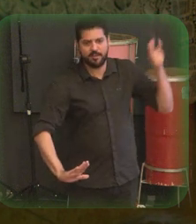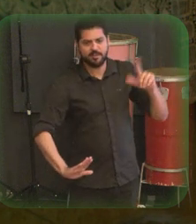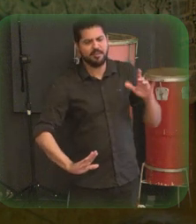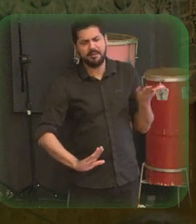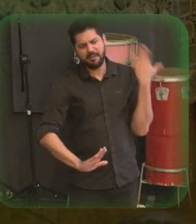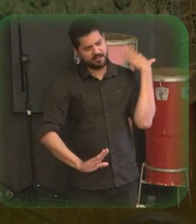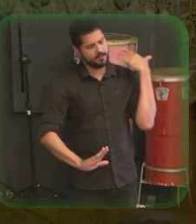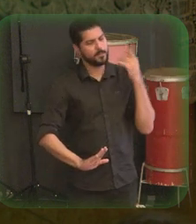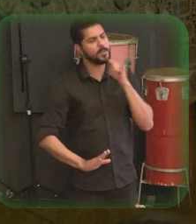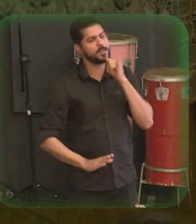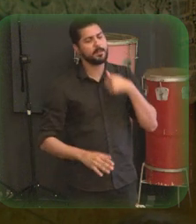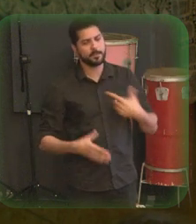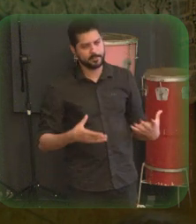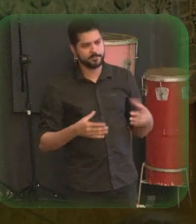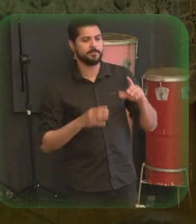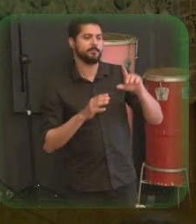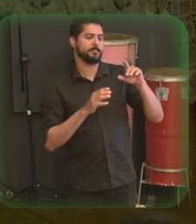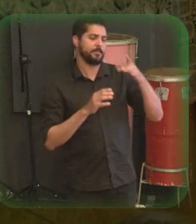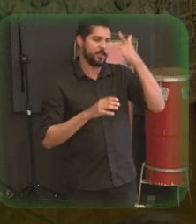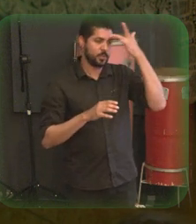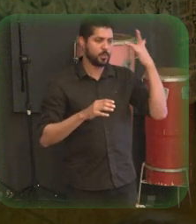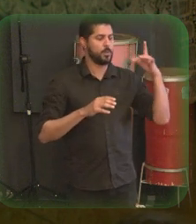pessoas com deficiência.